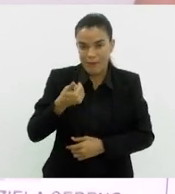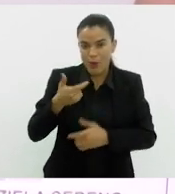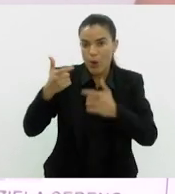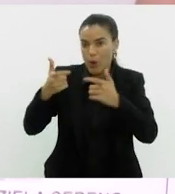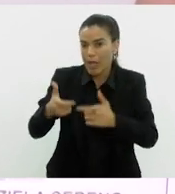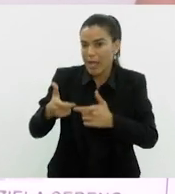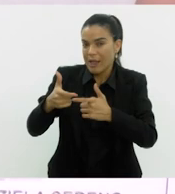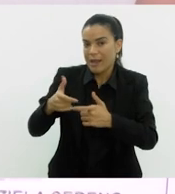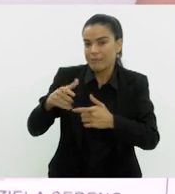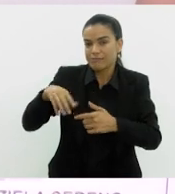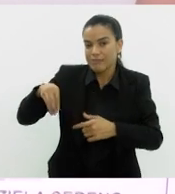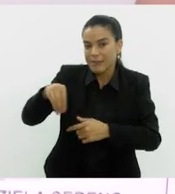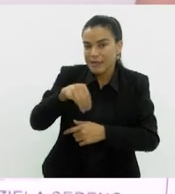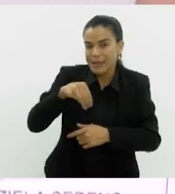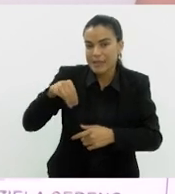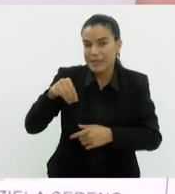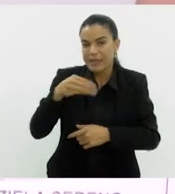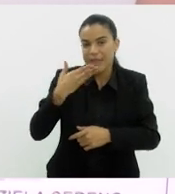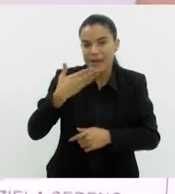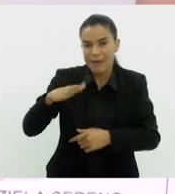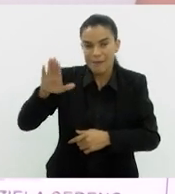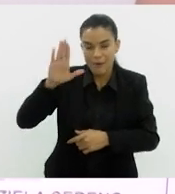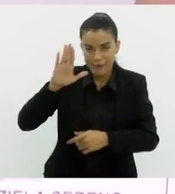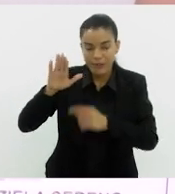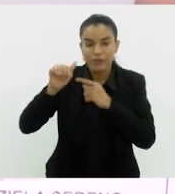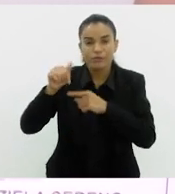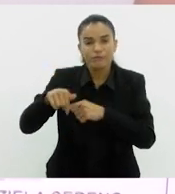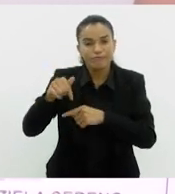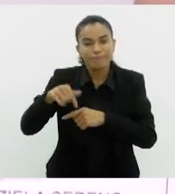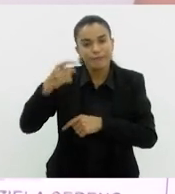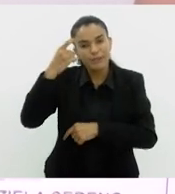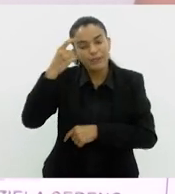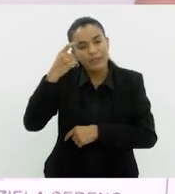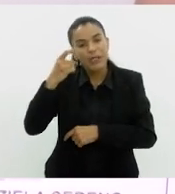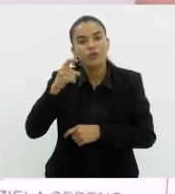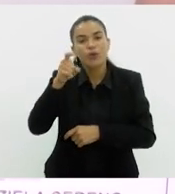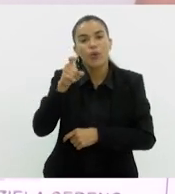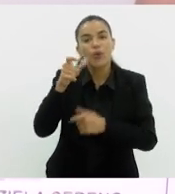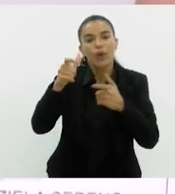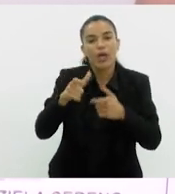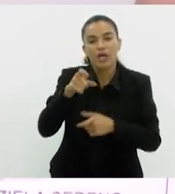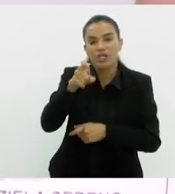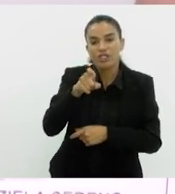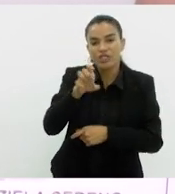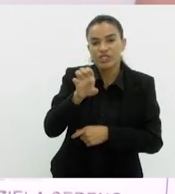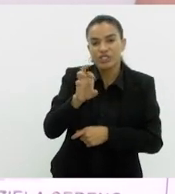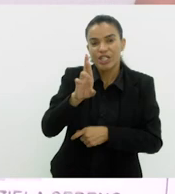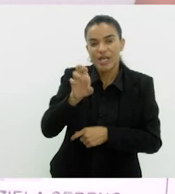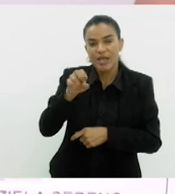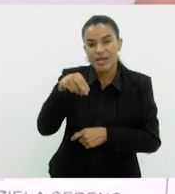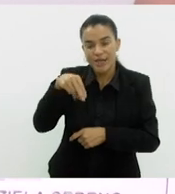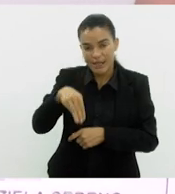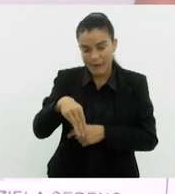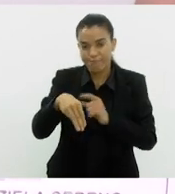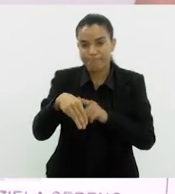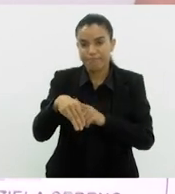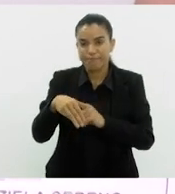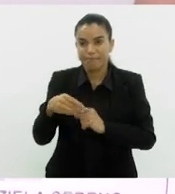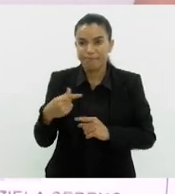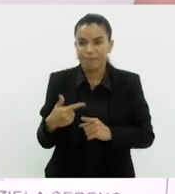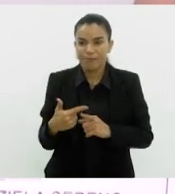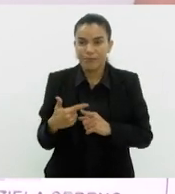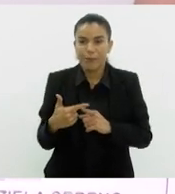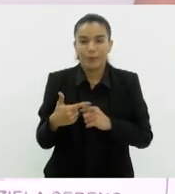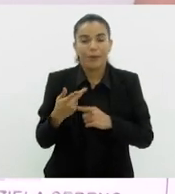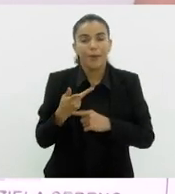Prometida, lá em Xerém, né, pensando comidas de verdade, para que a gente também não adoecesse, porque se nós íamos para os